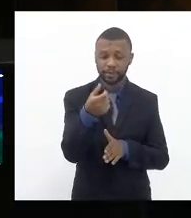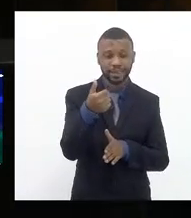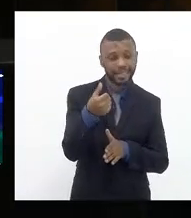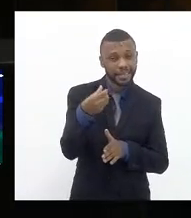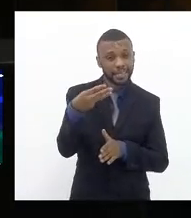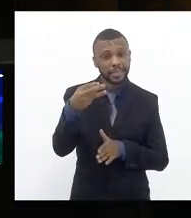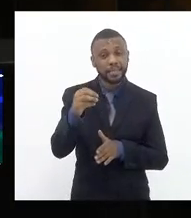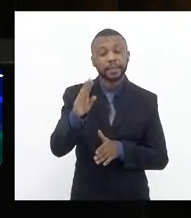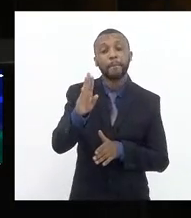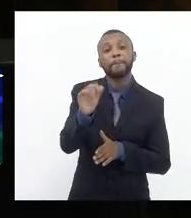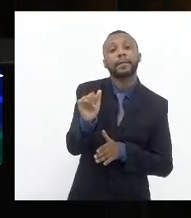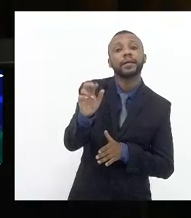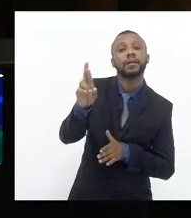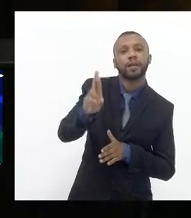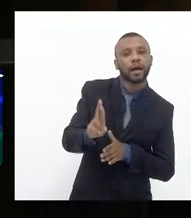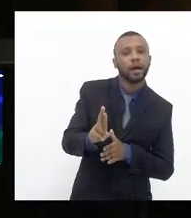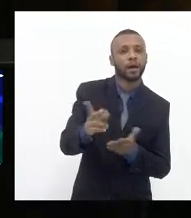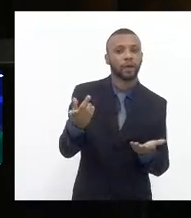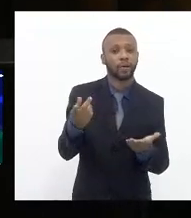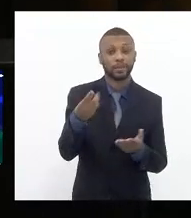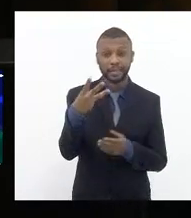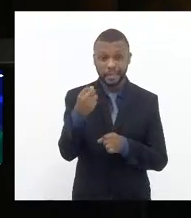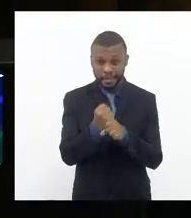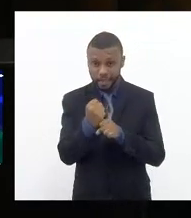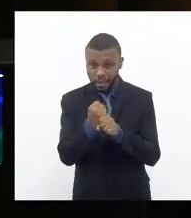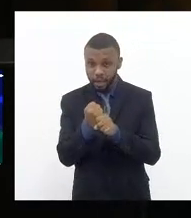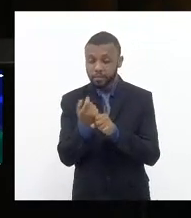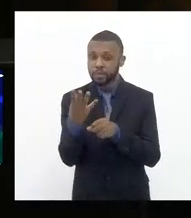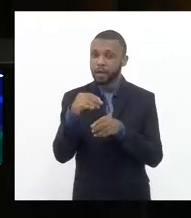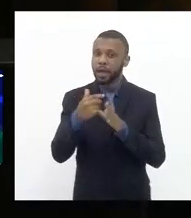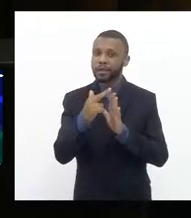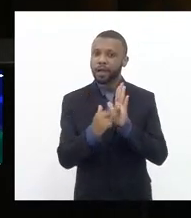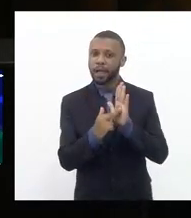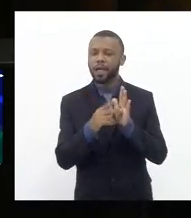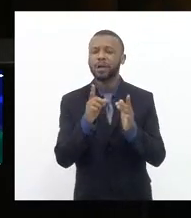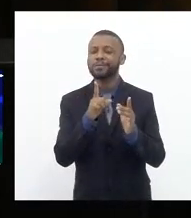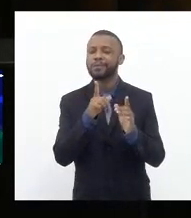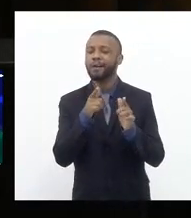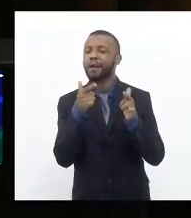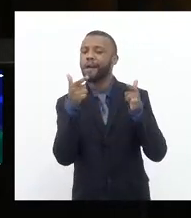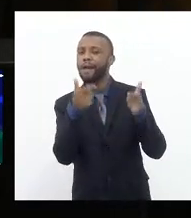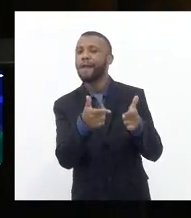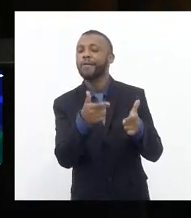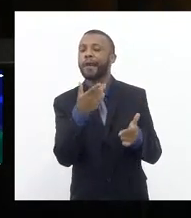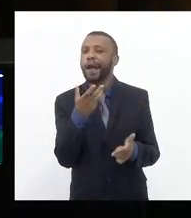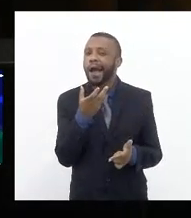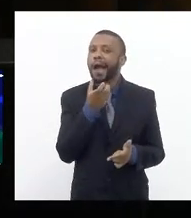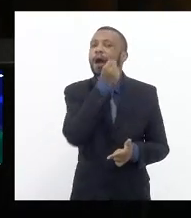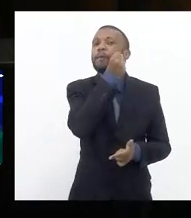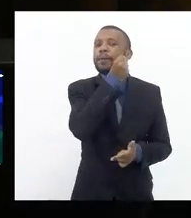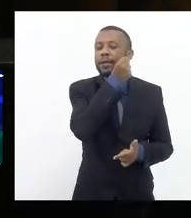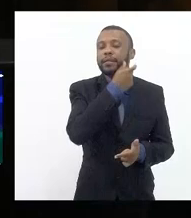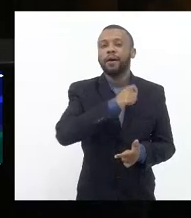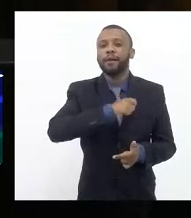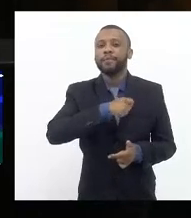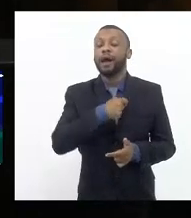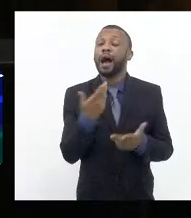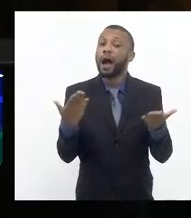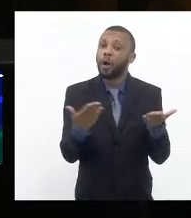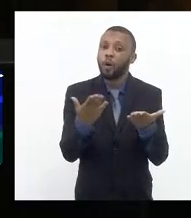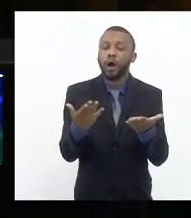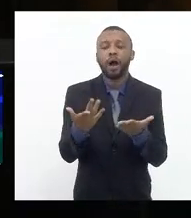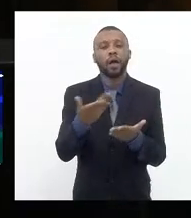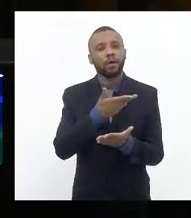3 anos no regime apelidado de recuperação fiscal, o Estado tem agora uma dívida com a